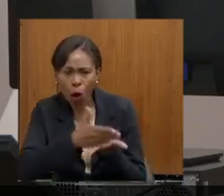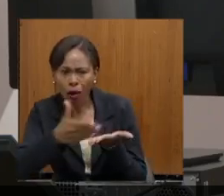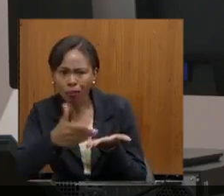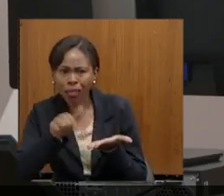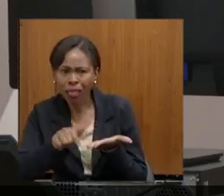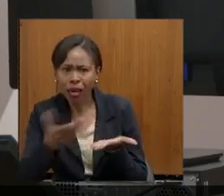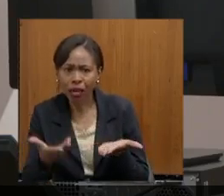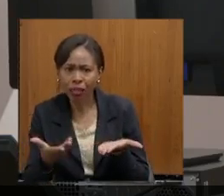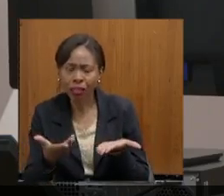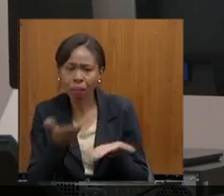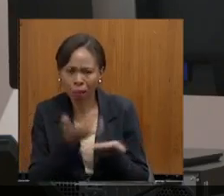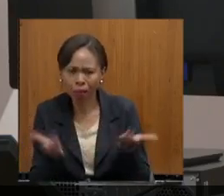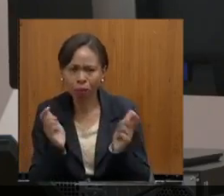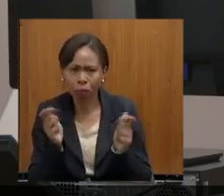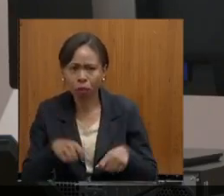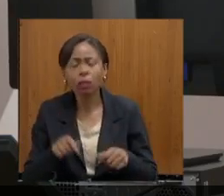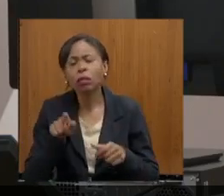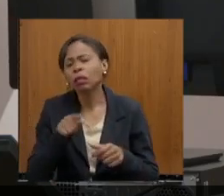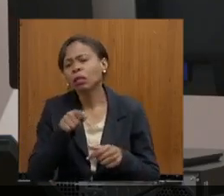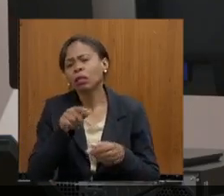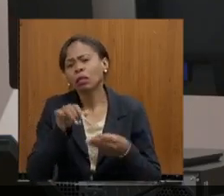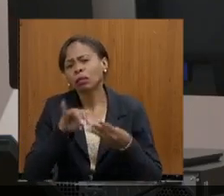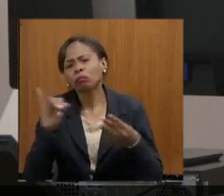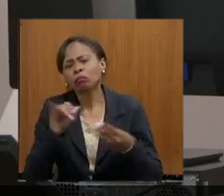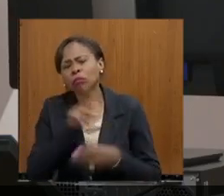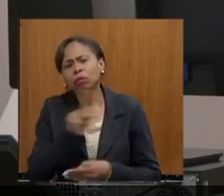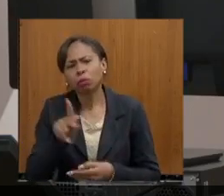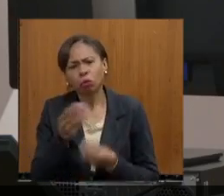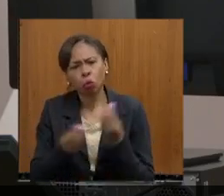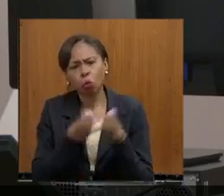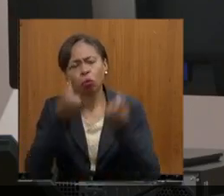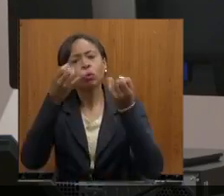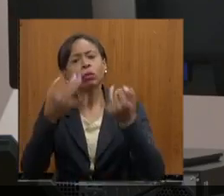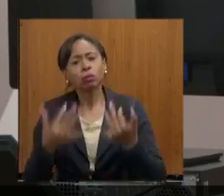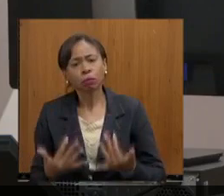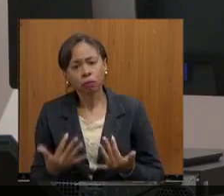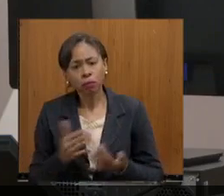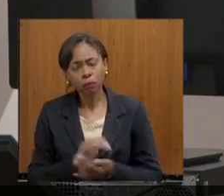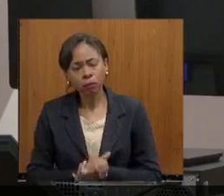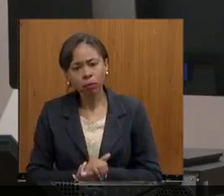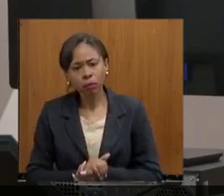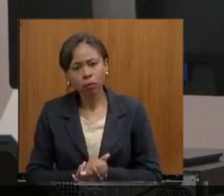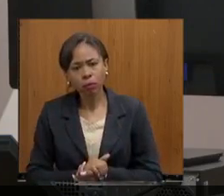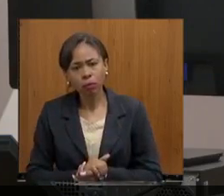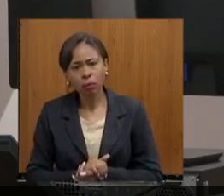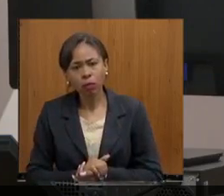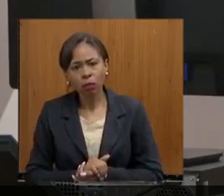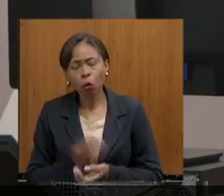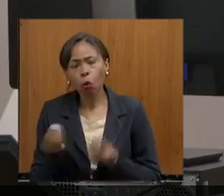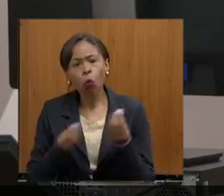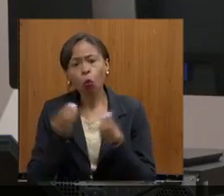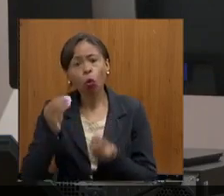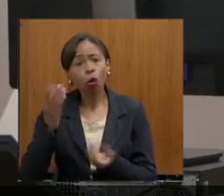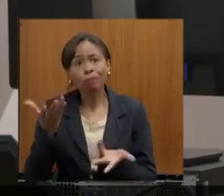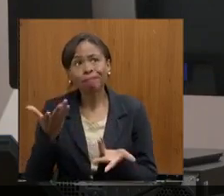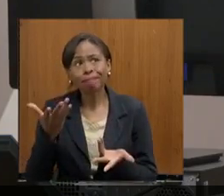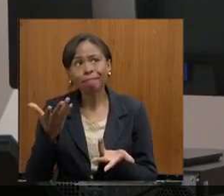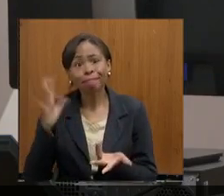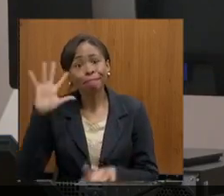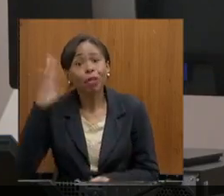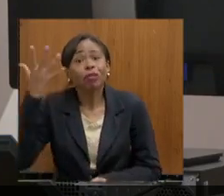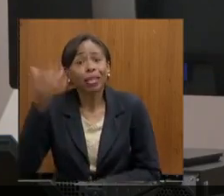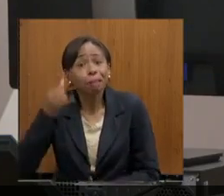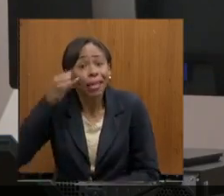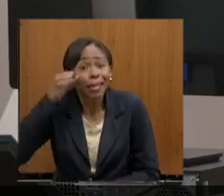Presidente eu gostaria que sou explicasse e o que pode ser feito para evitar isso